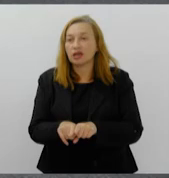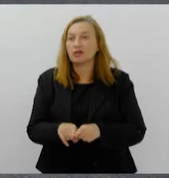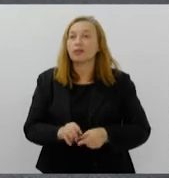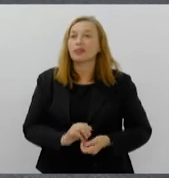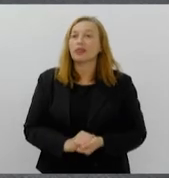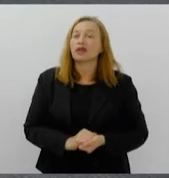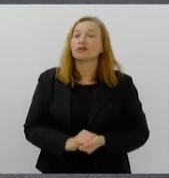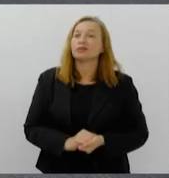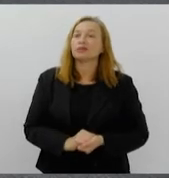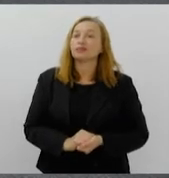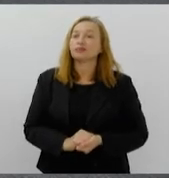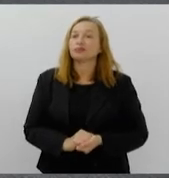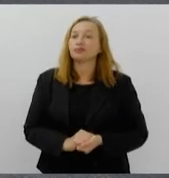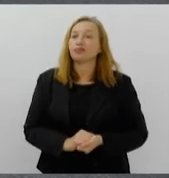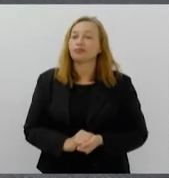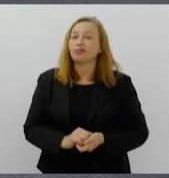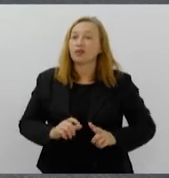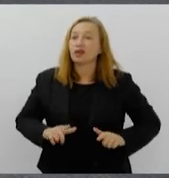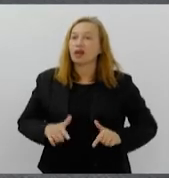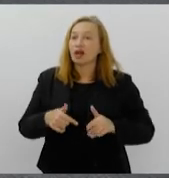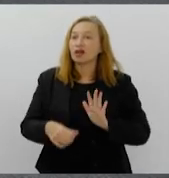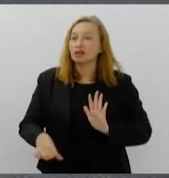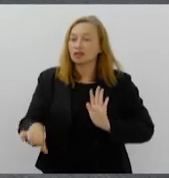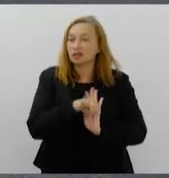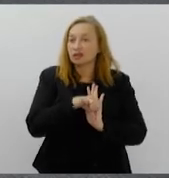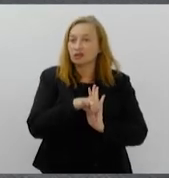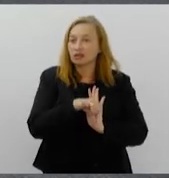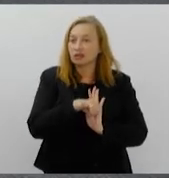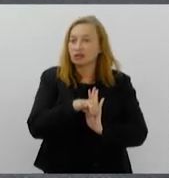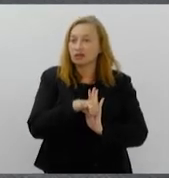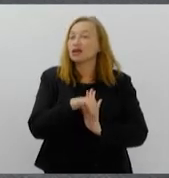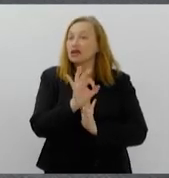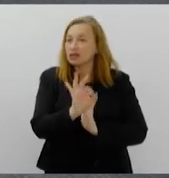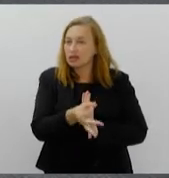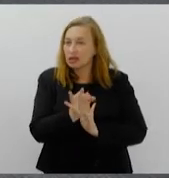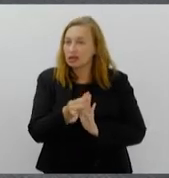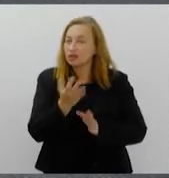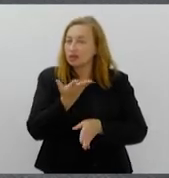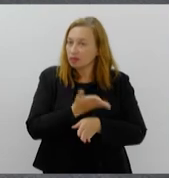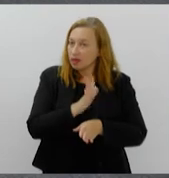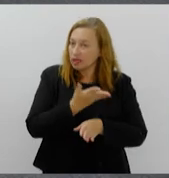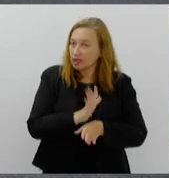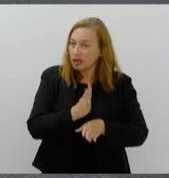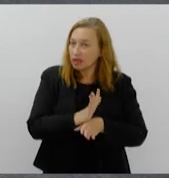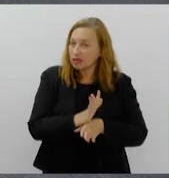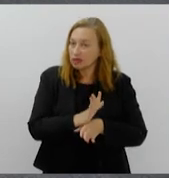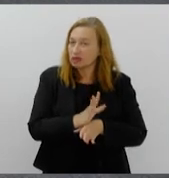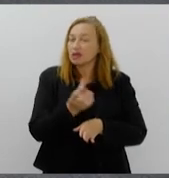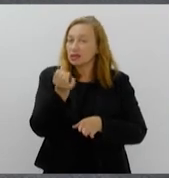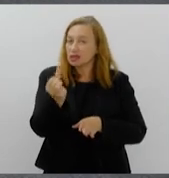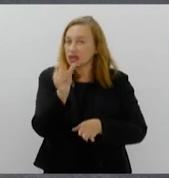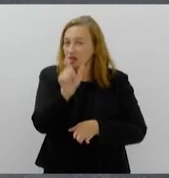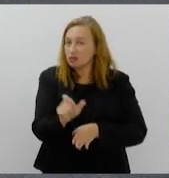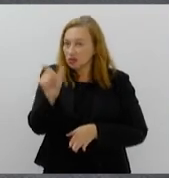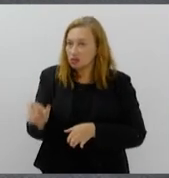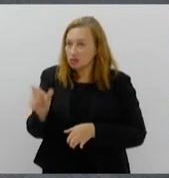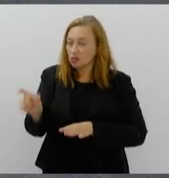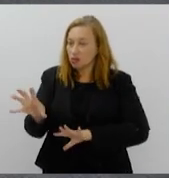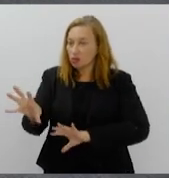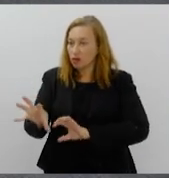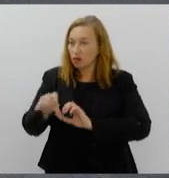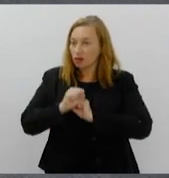eventuais atos criminosos que provavelmente foram praticados para que 6 pessoas